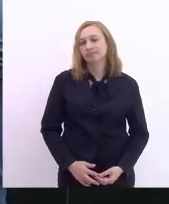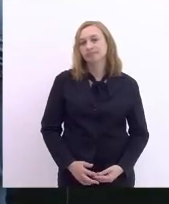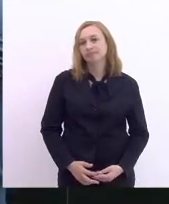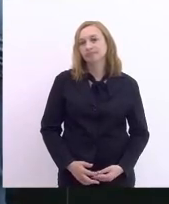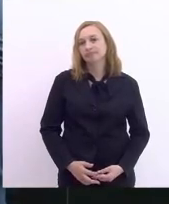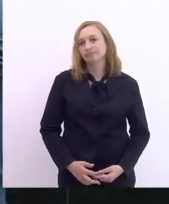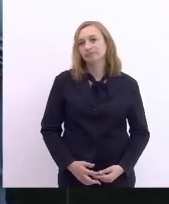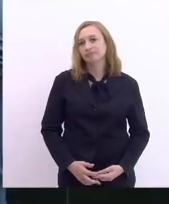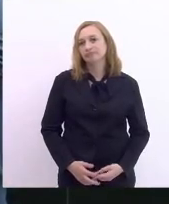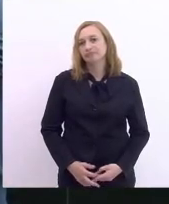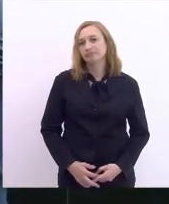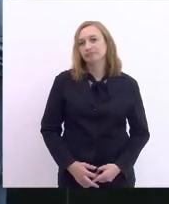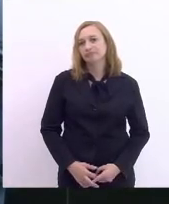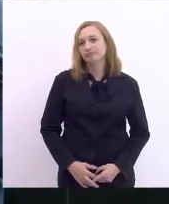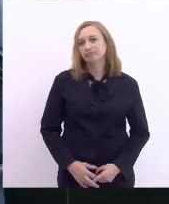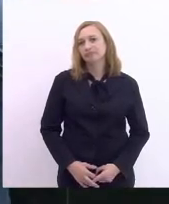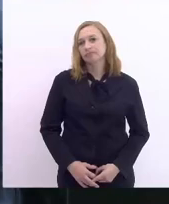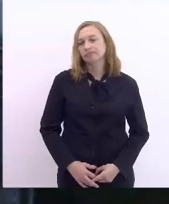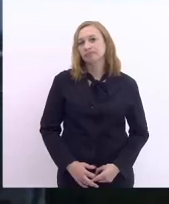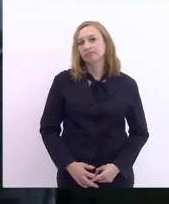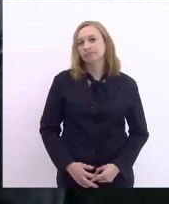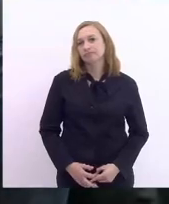E aí